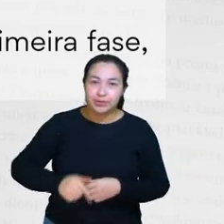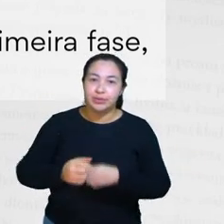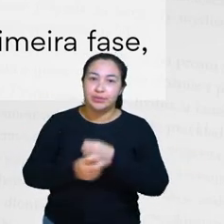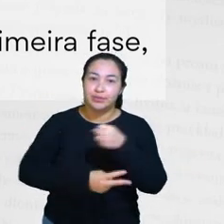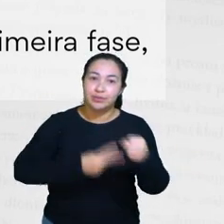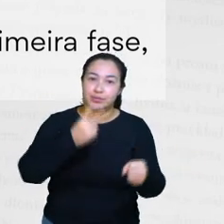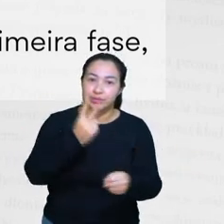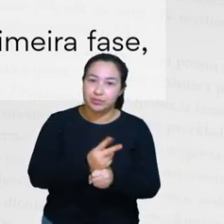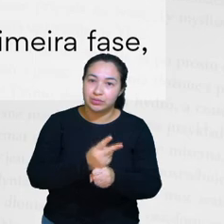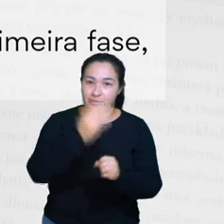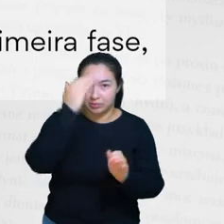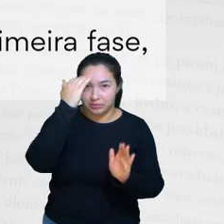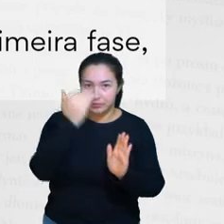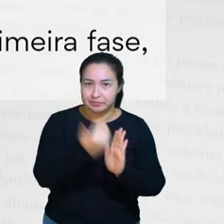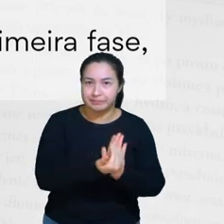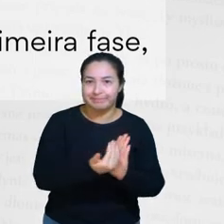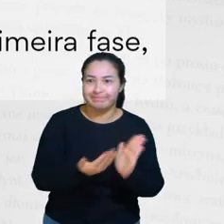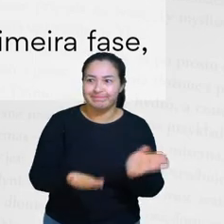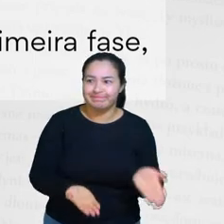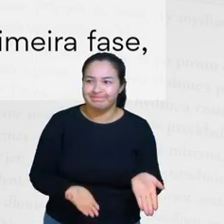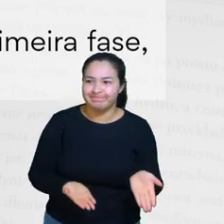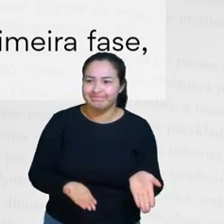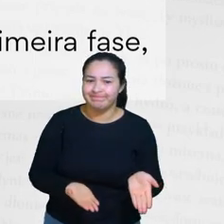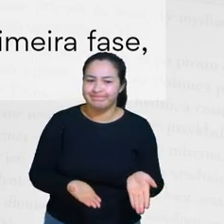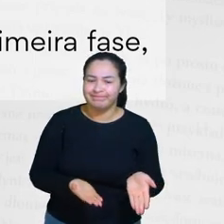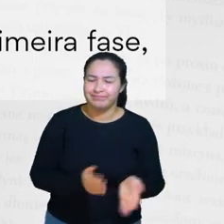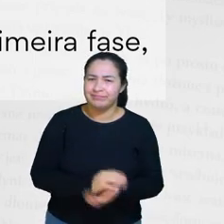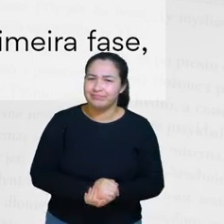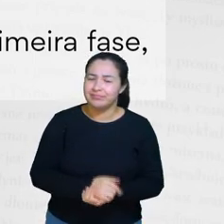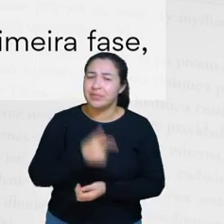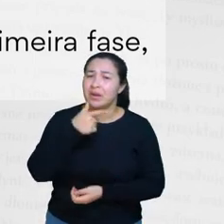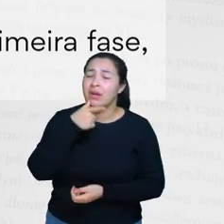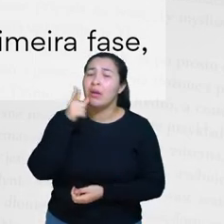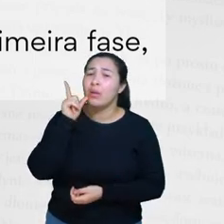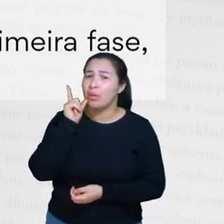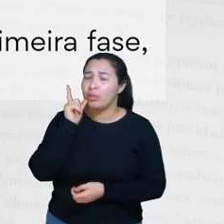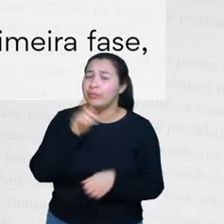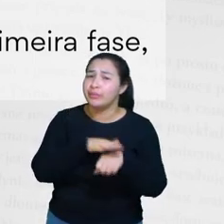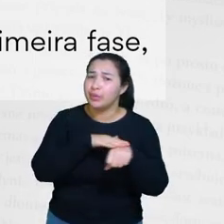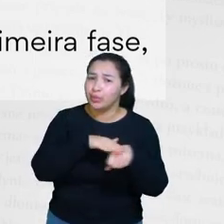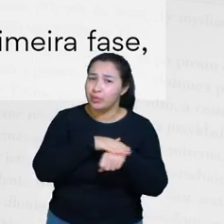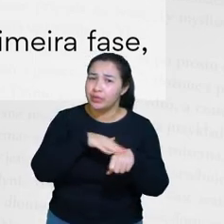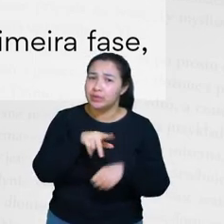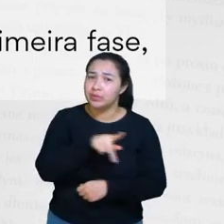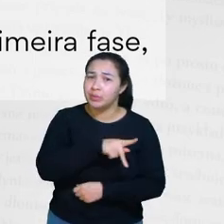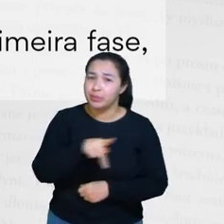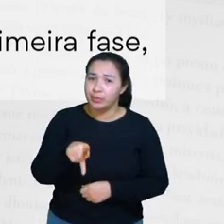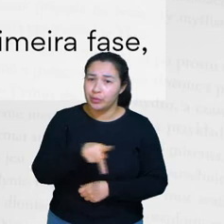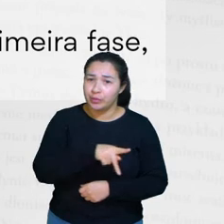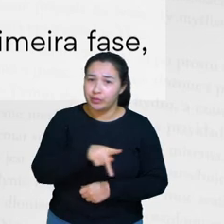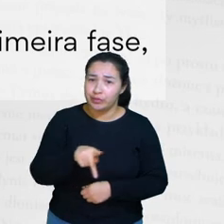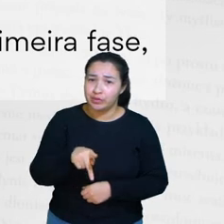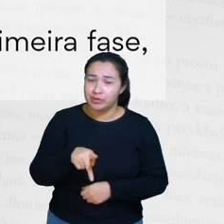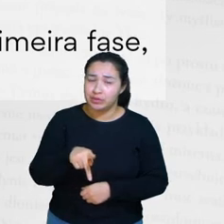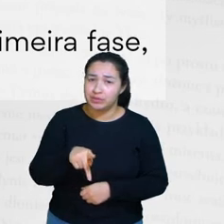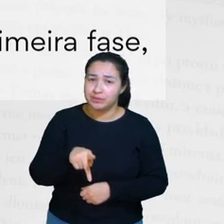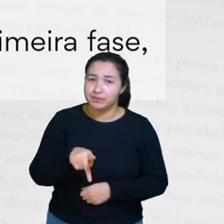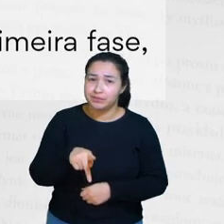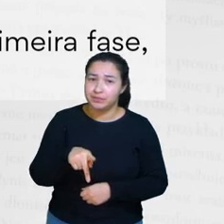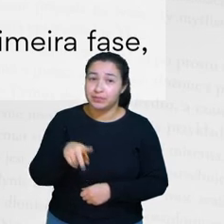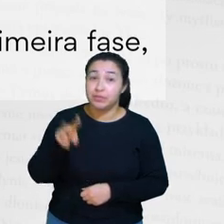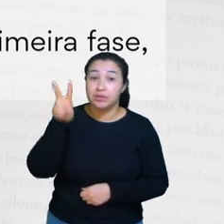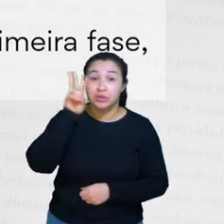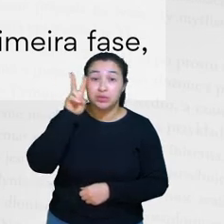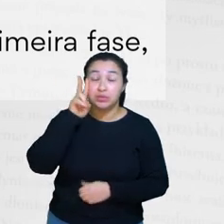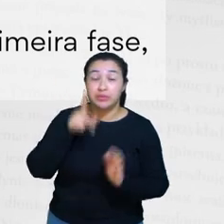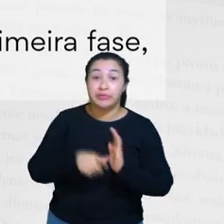temos 2 anos para implementar eu estava falando ontem aqui eh com o professor que n na segunda-feira antes de